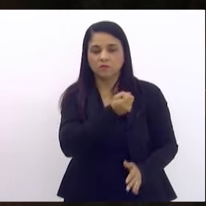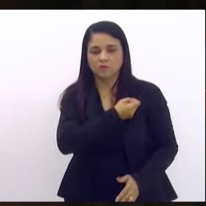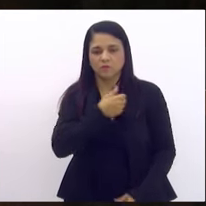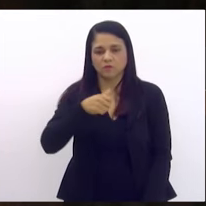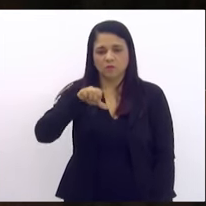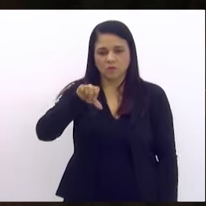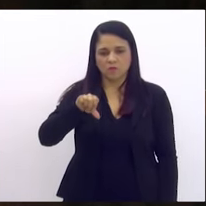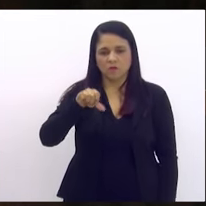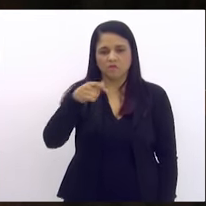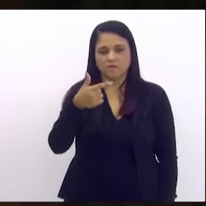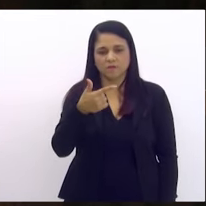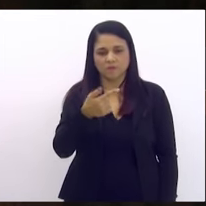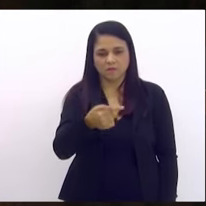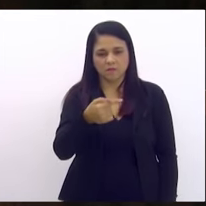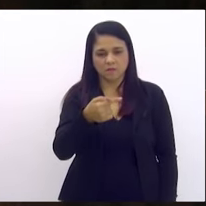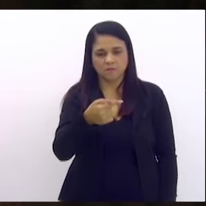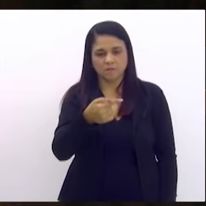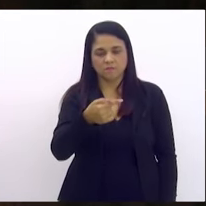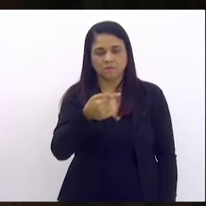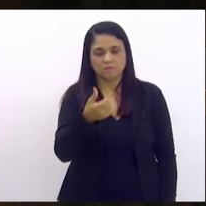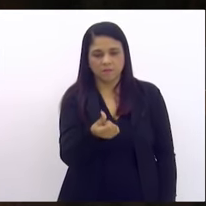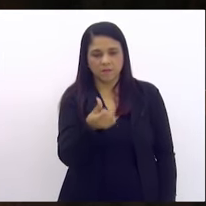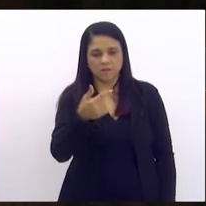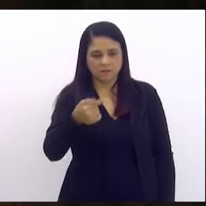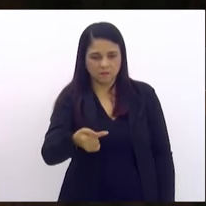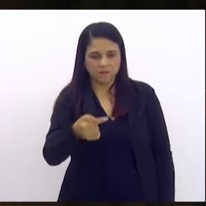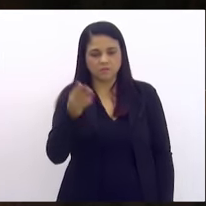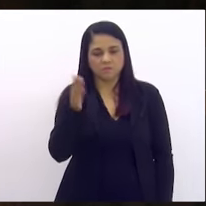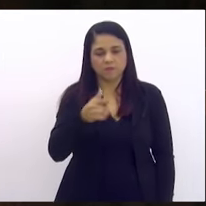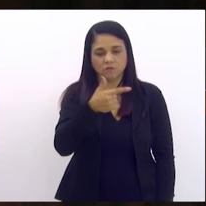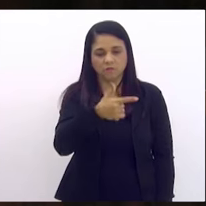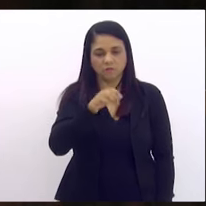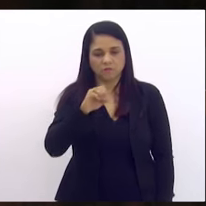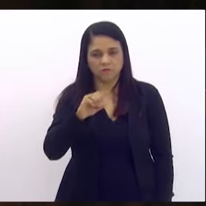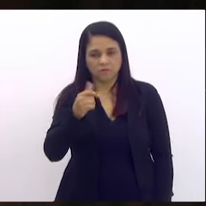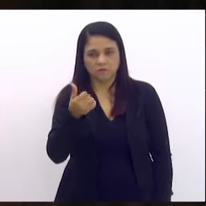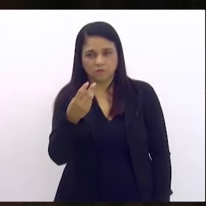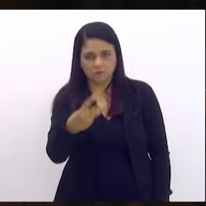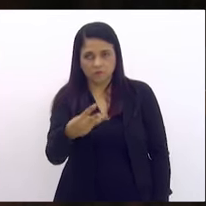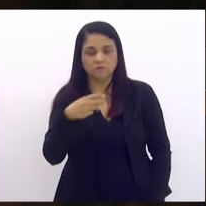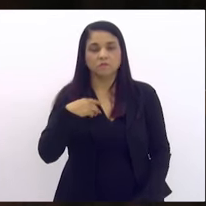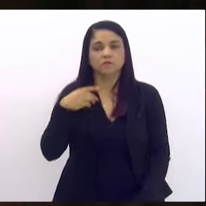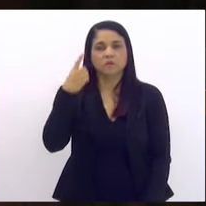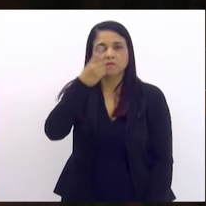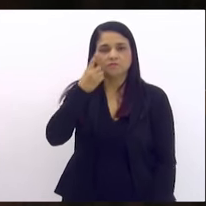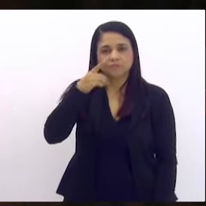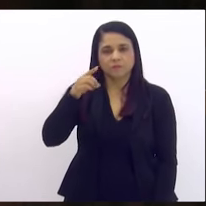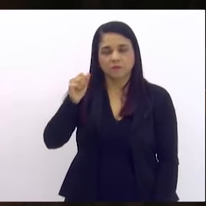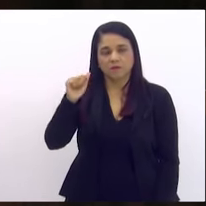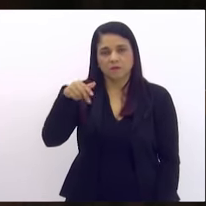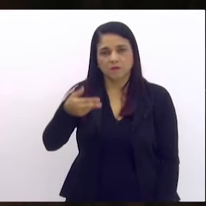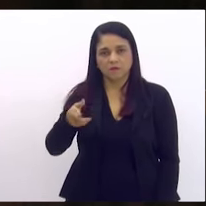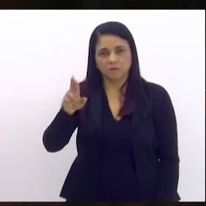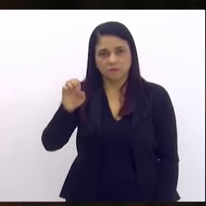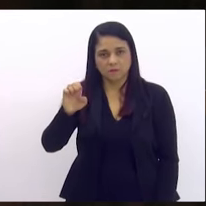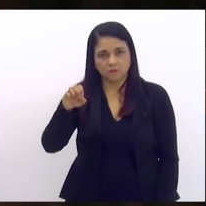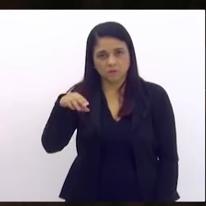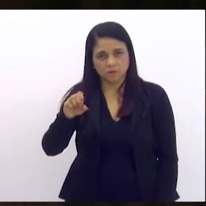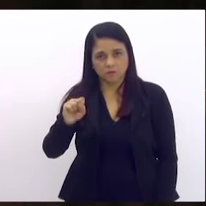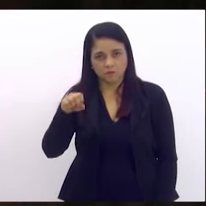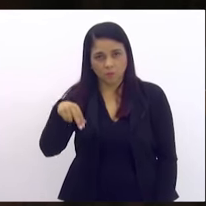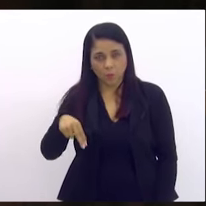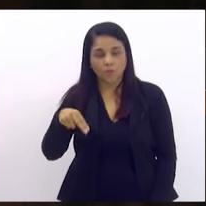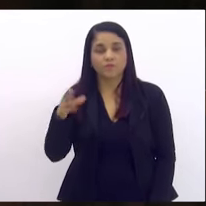967 a2023 de autoria dos deputados Anderson de Moraes e rosenverg Reis que institui o plano estratégico